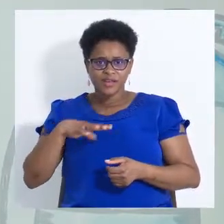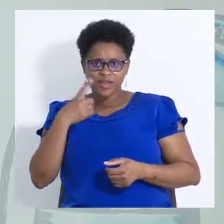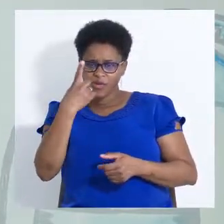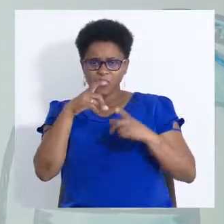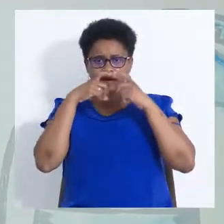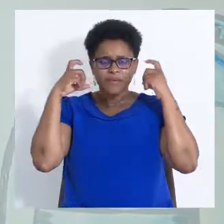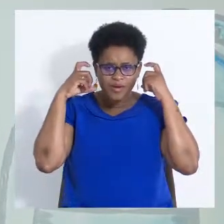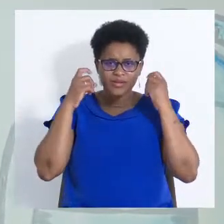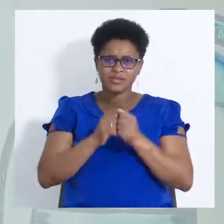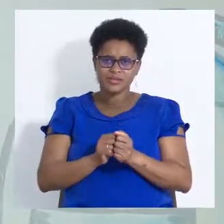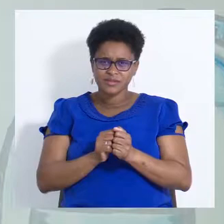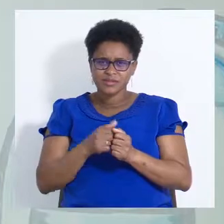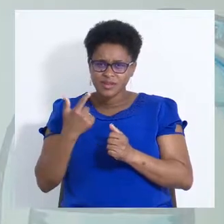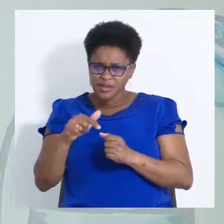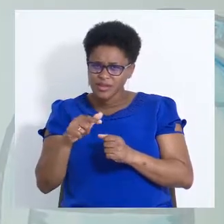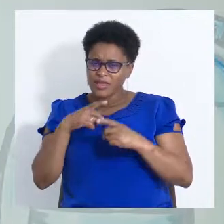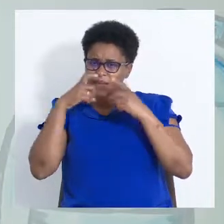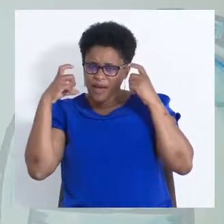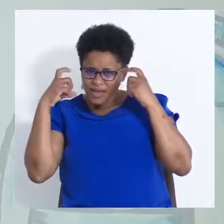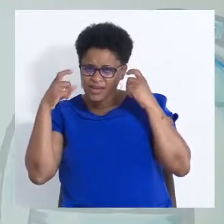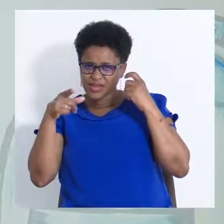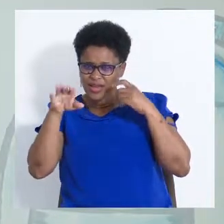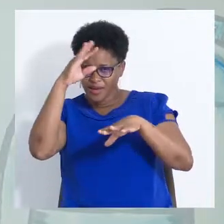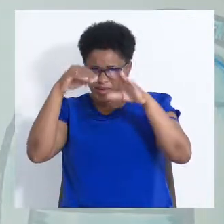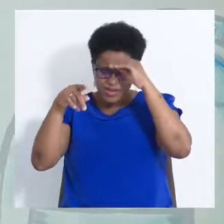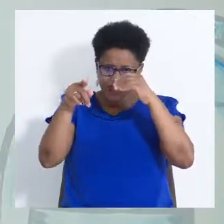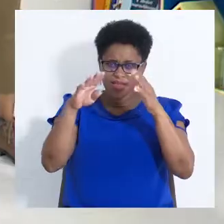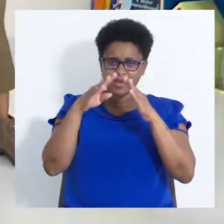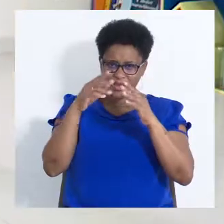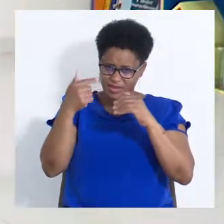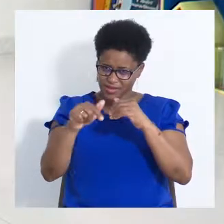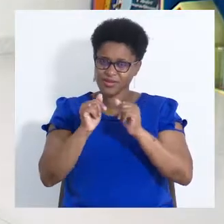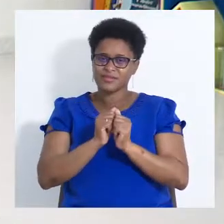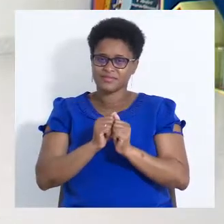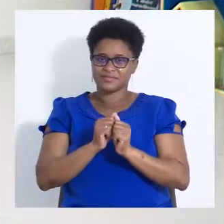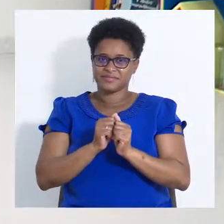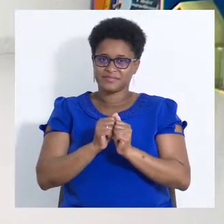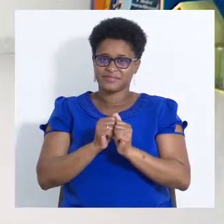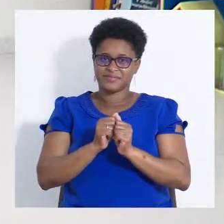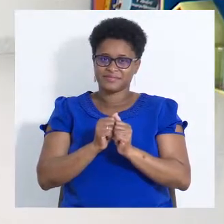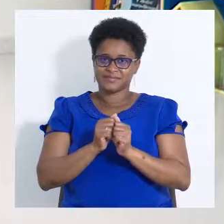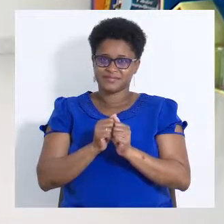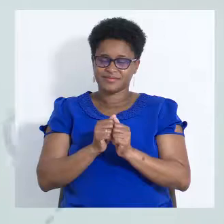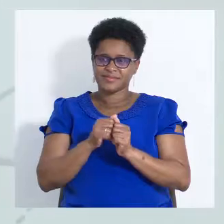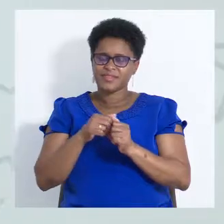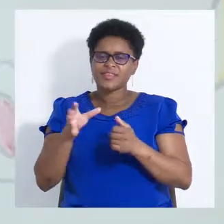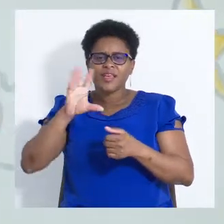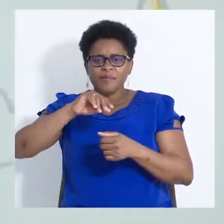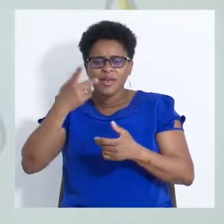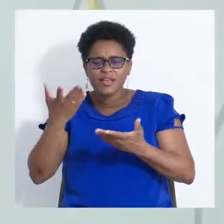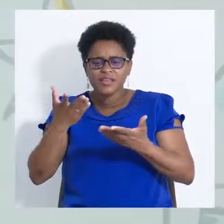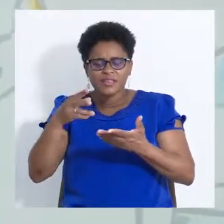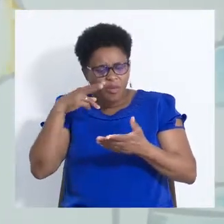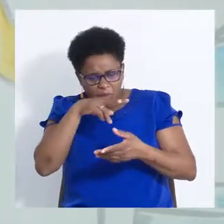queres uma máscara mais mágica que a máscara? Aprender a estudar em casa tem. A máscara que estás à